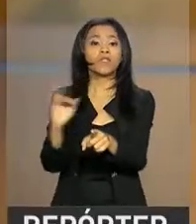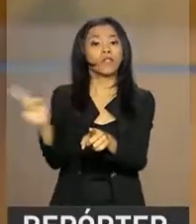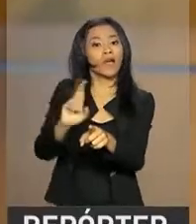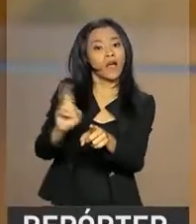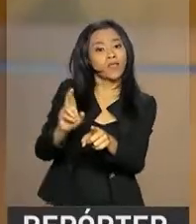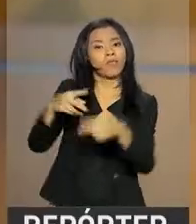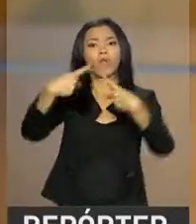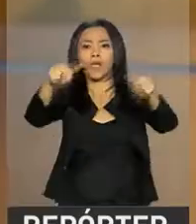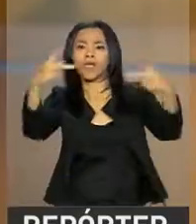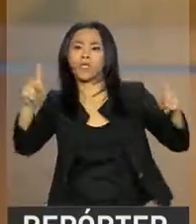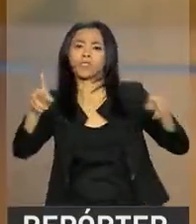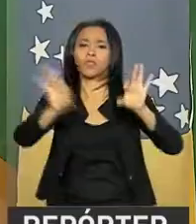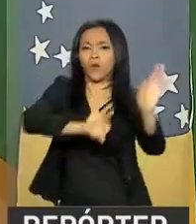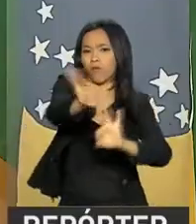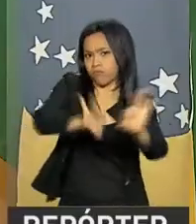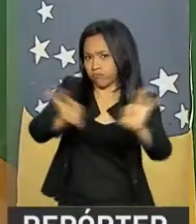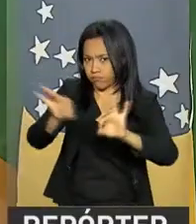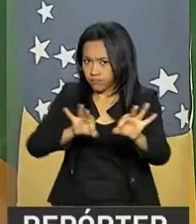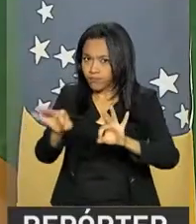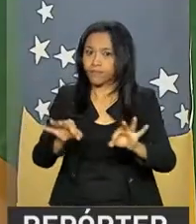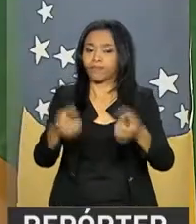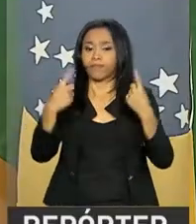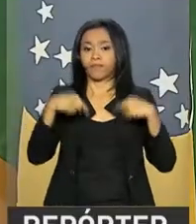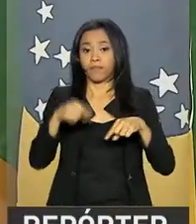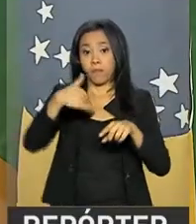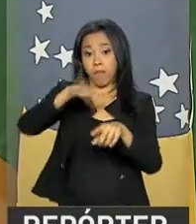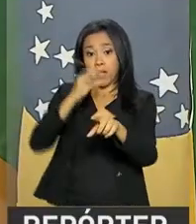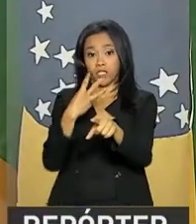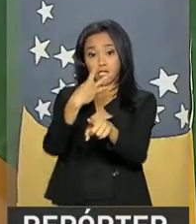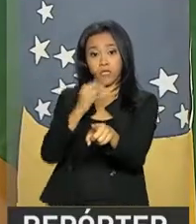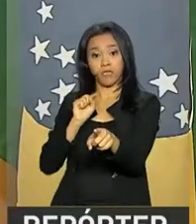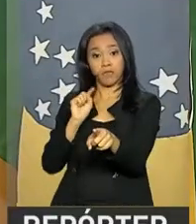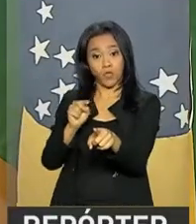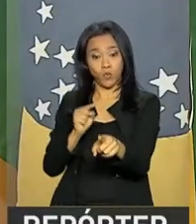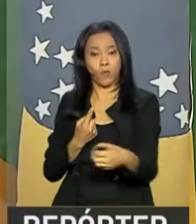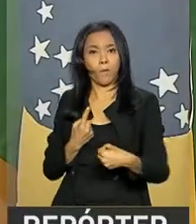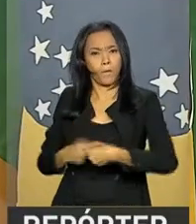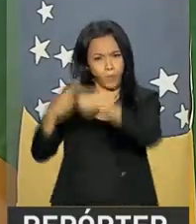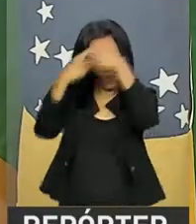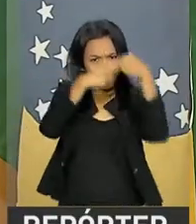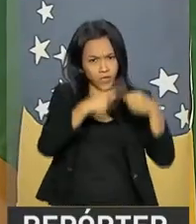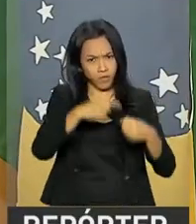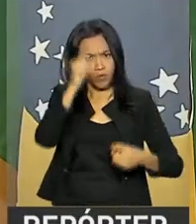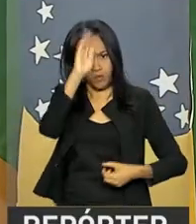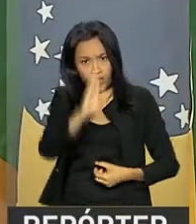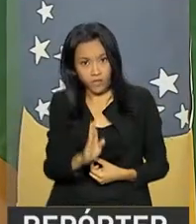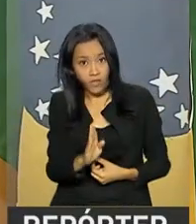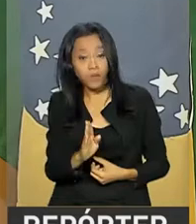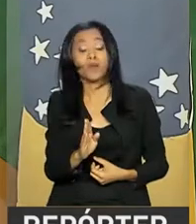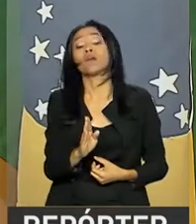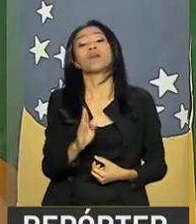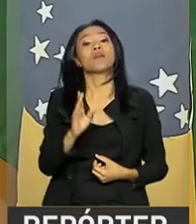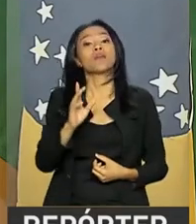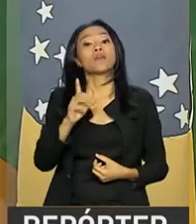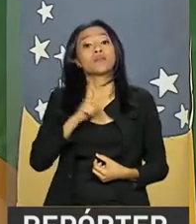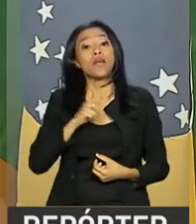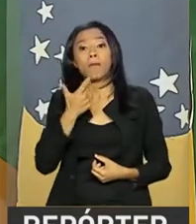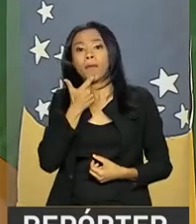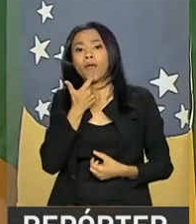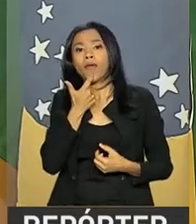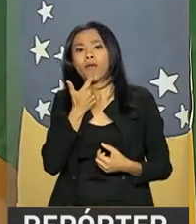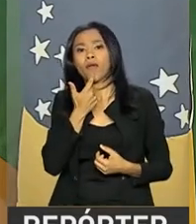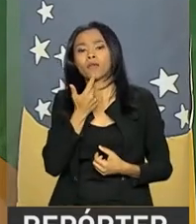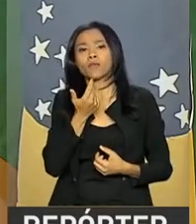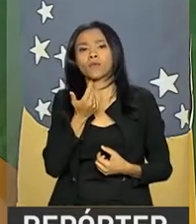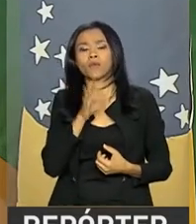do turismo local os mais de três mil municípios brasileiros que estão tomadas pelo mato estão cadastrados no